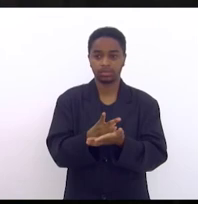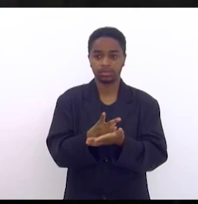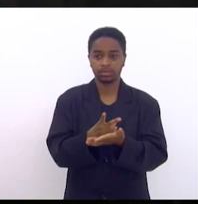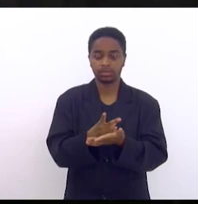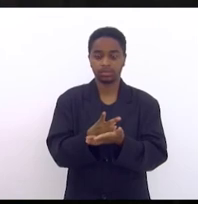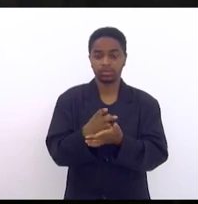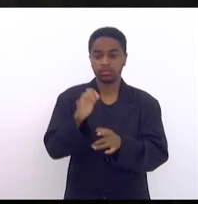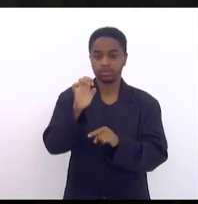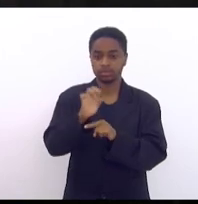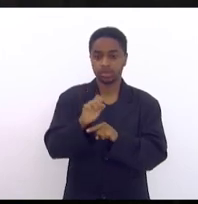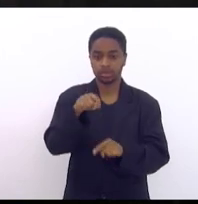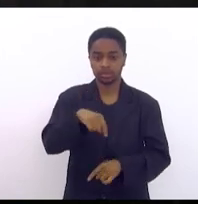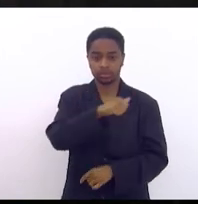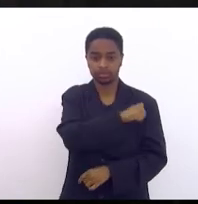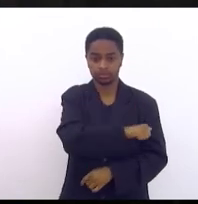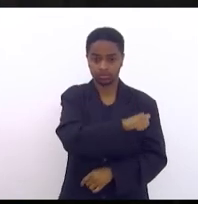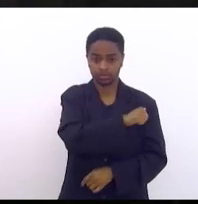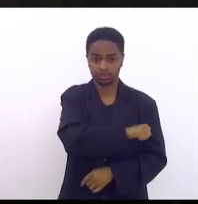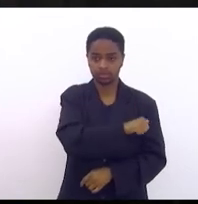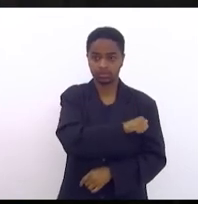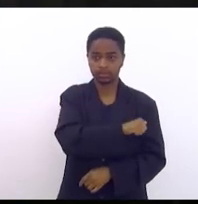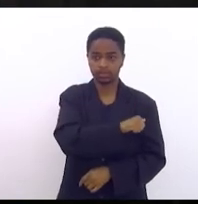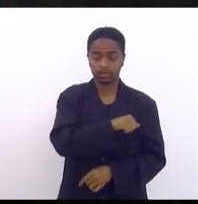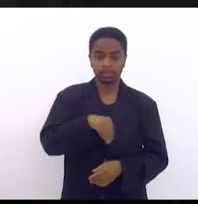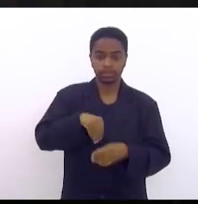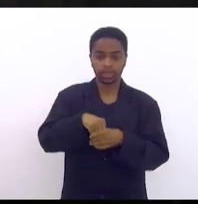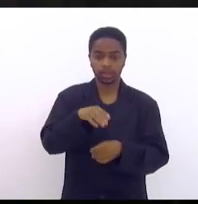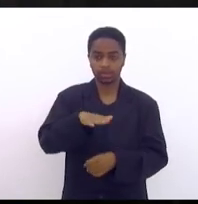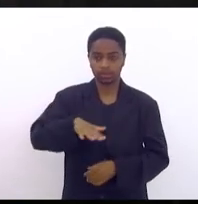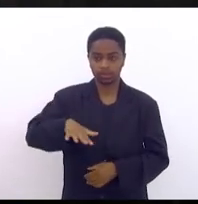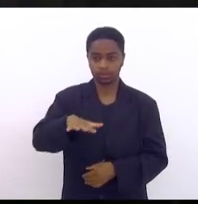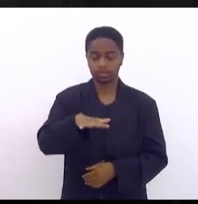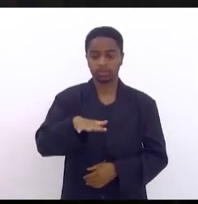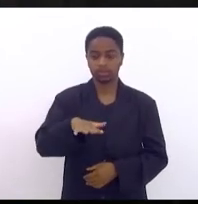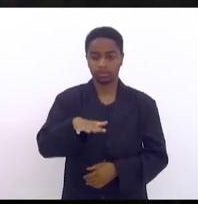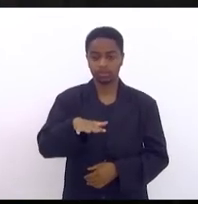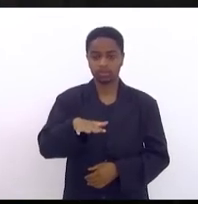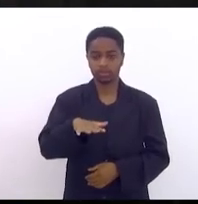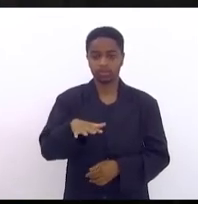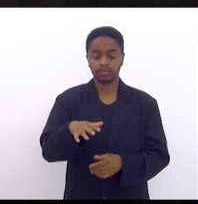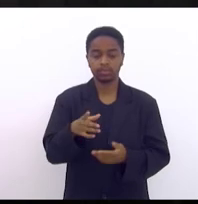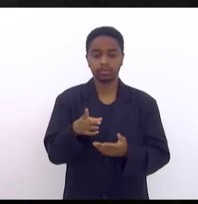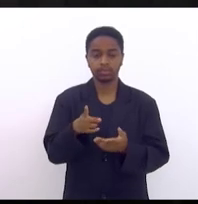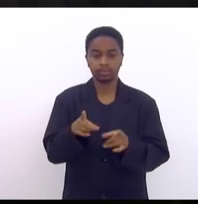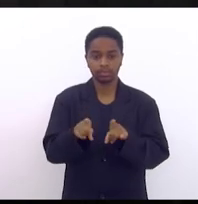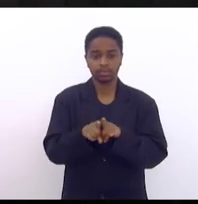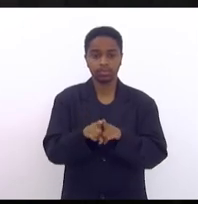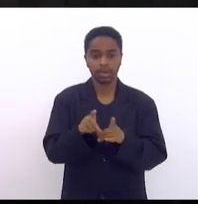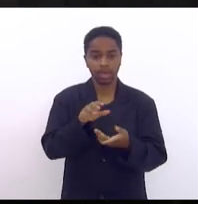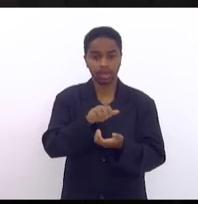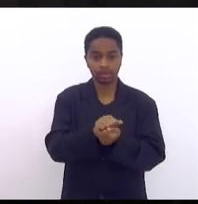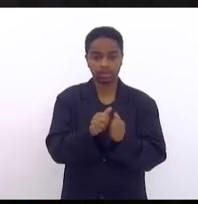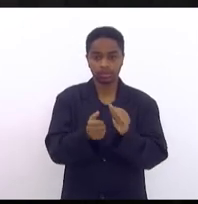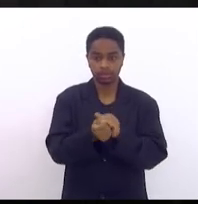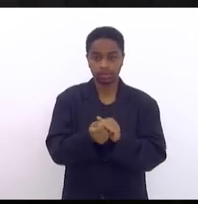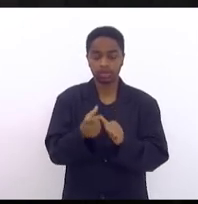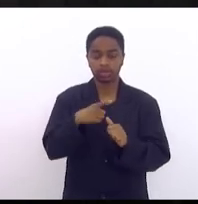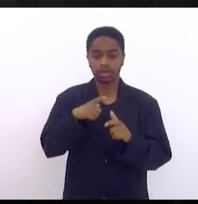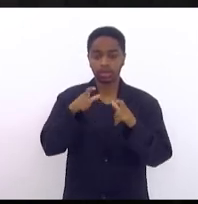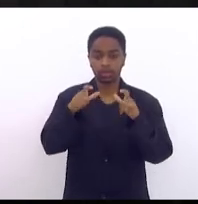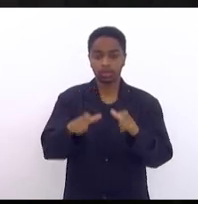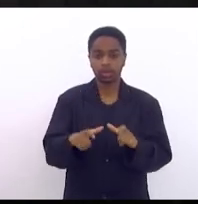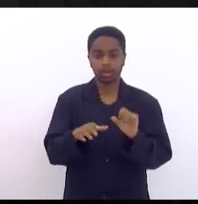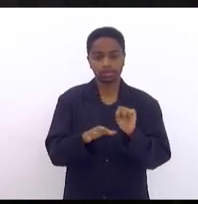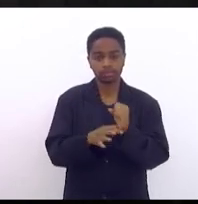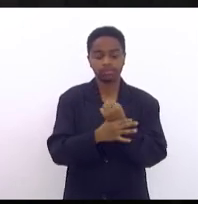o Estado do Rio de Janeiro esteja presente nestes setores, nos modais, o artesão tem o seu espaço garantido para